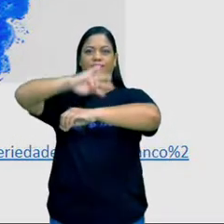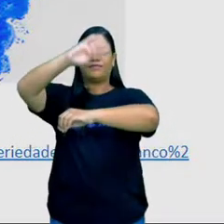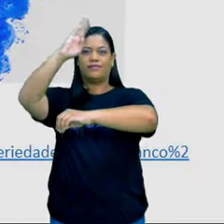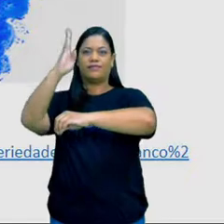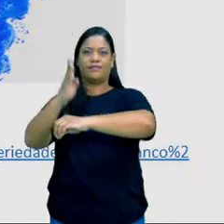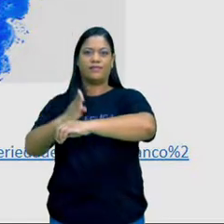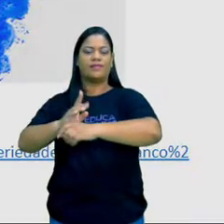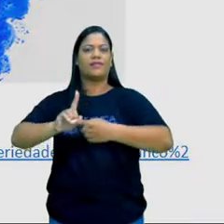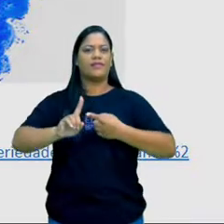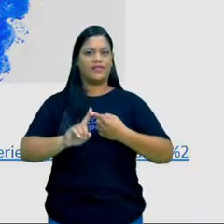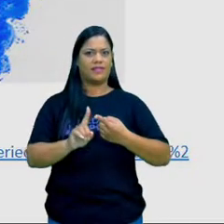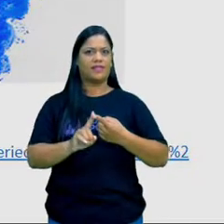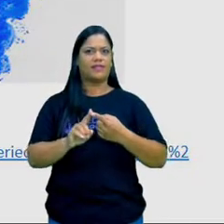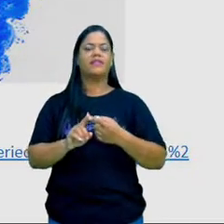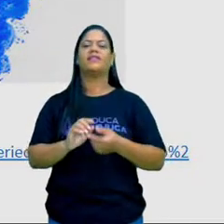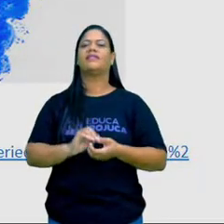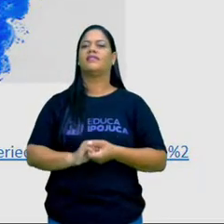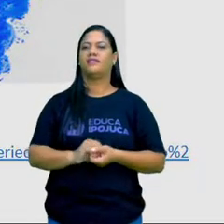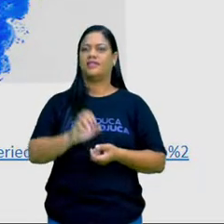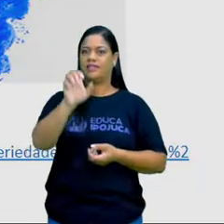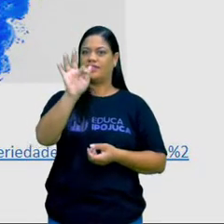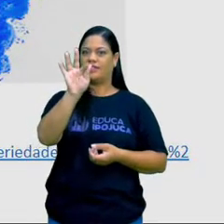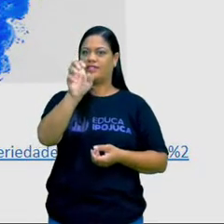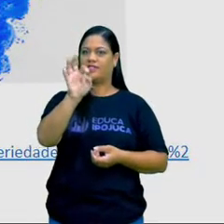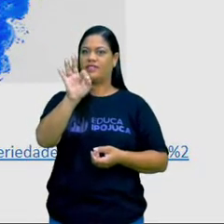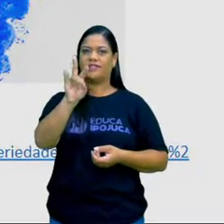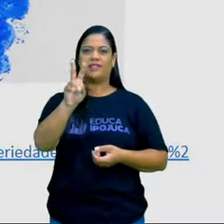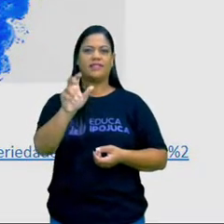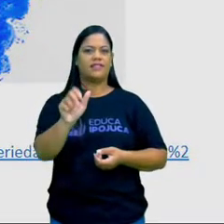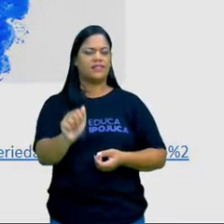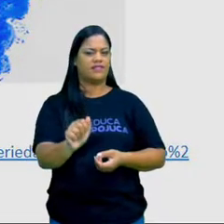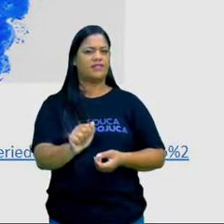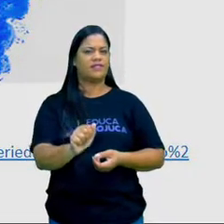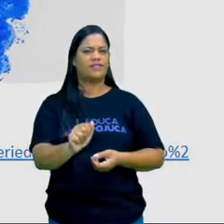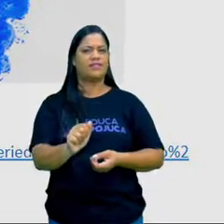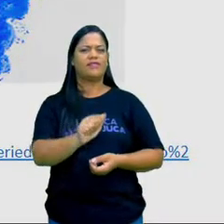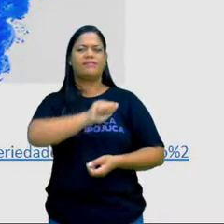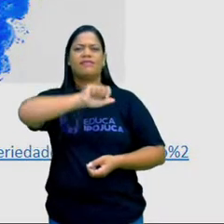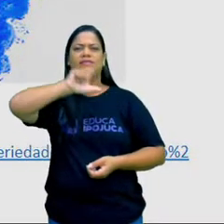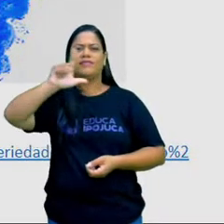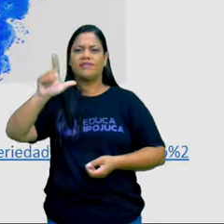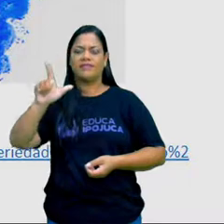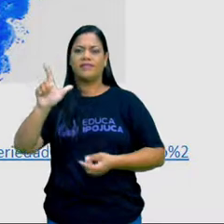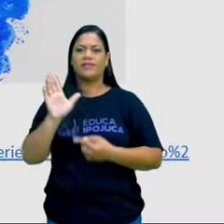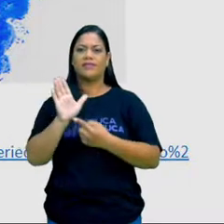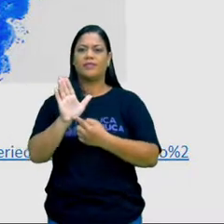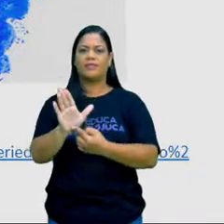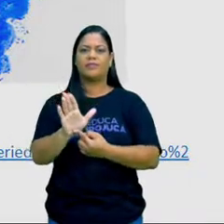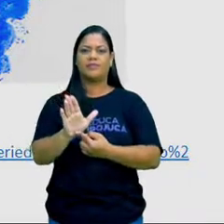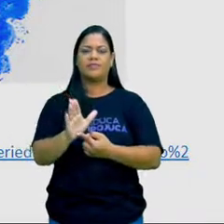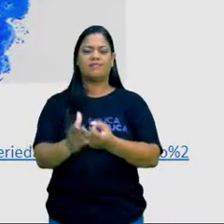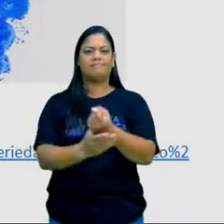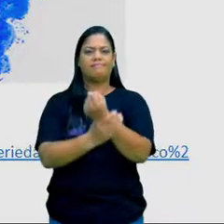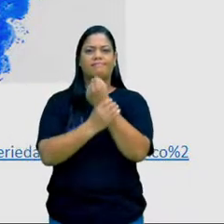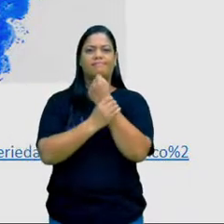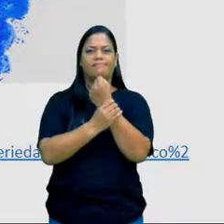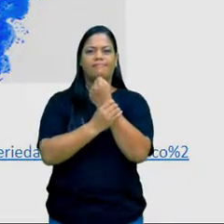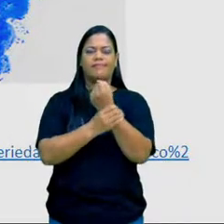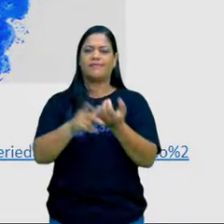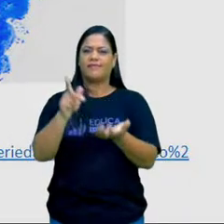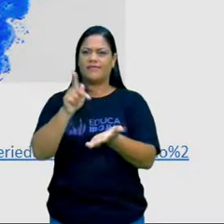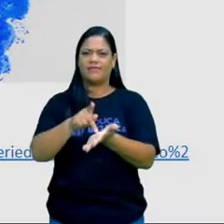tem também a parte da associação afetiva. E a parte afetiva do azul? O azul, ele transmite confiança,